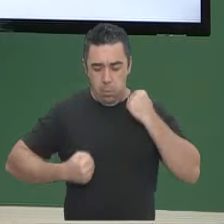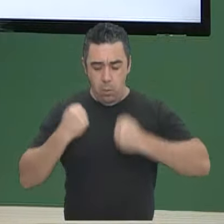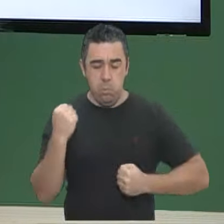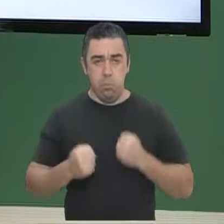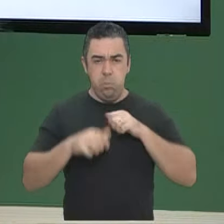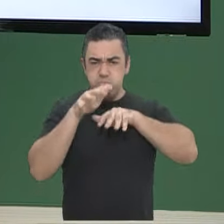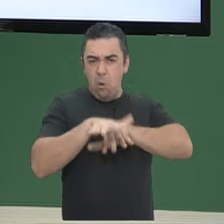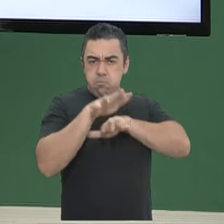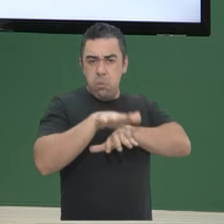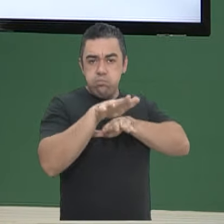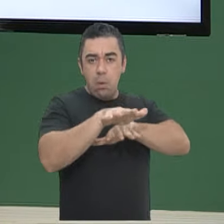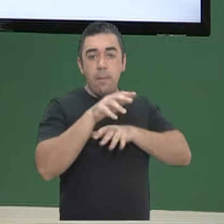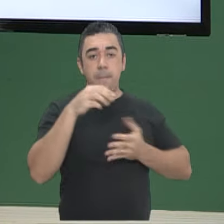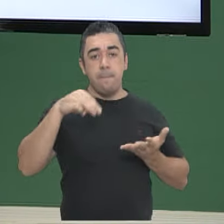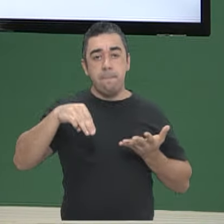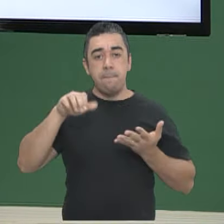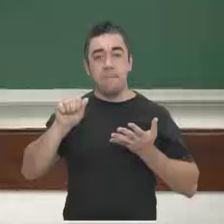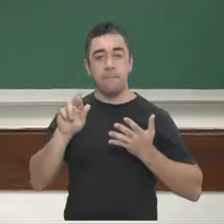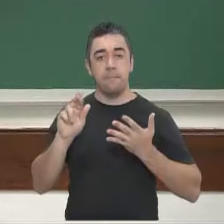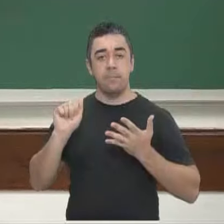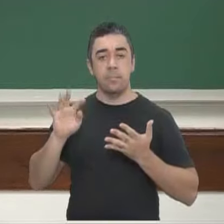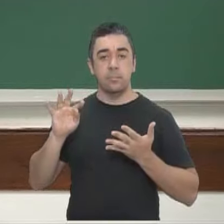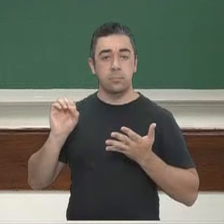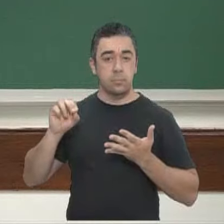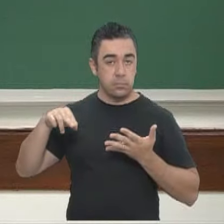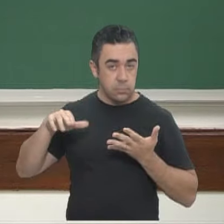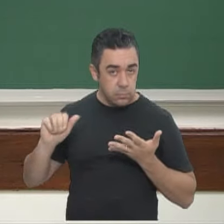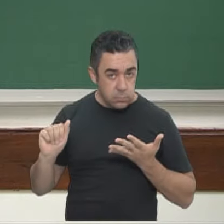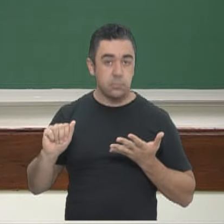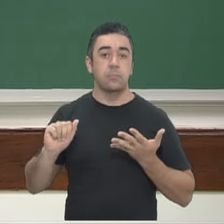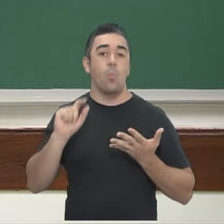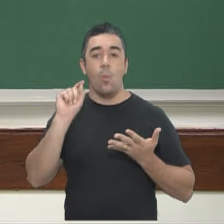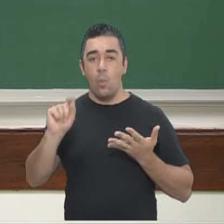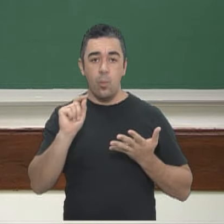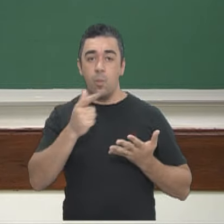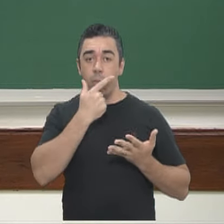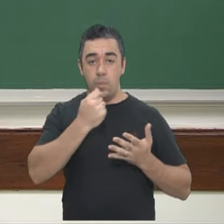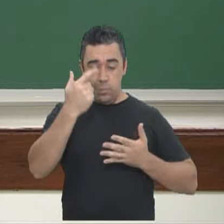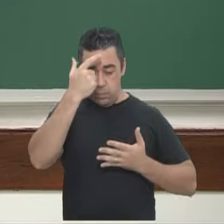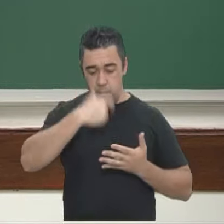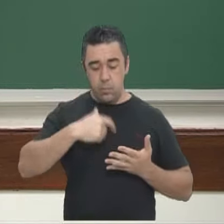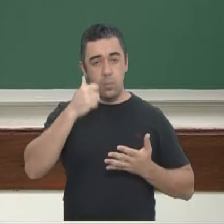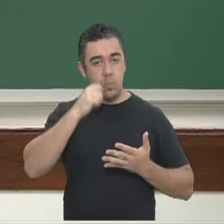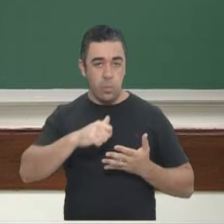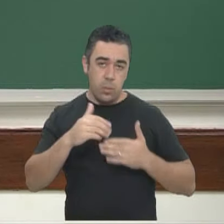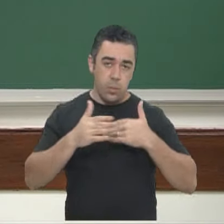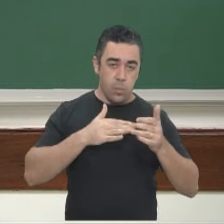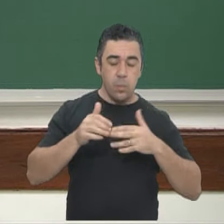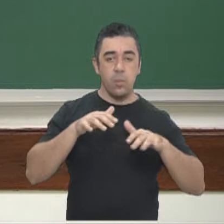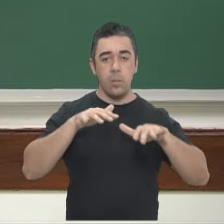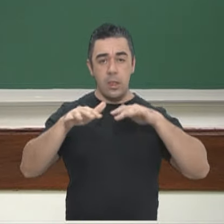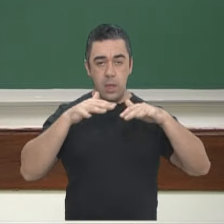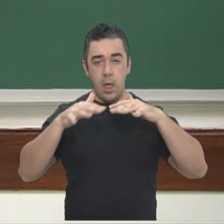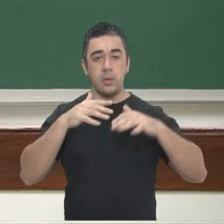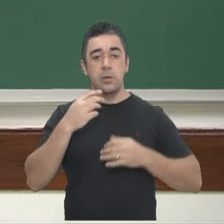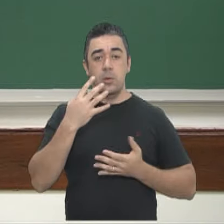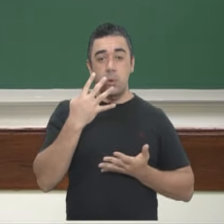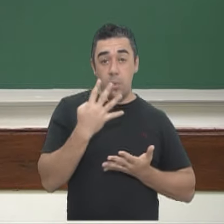uma prova clássica do atletismo, em que o atleta ele vai ter que correr uma distância de